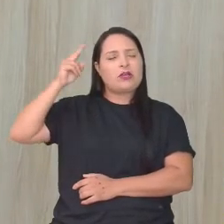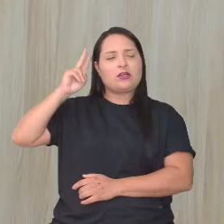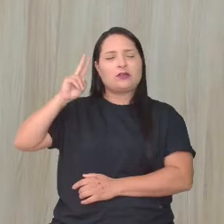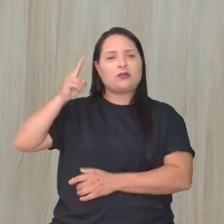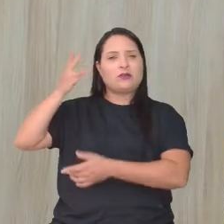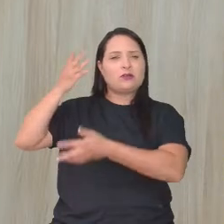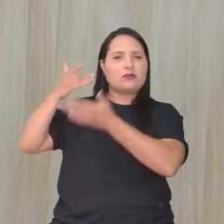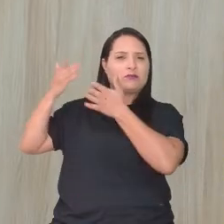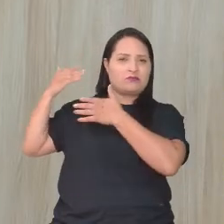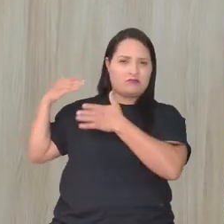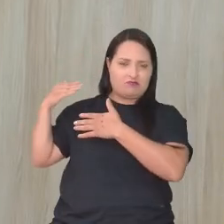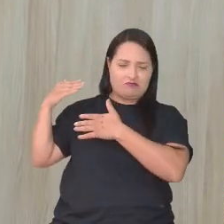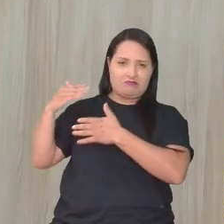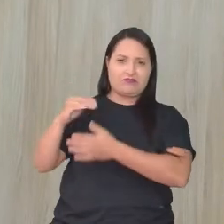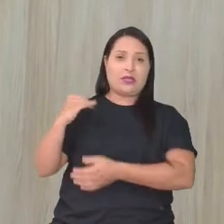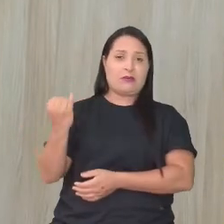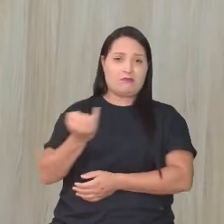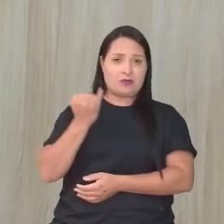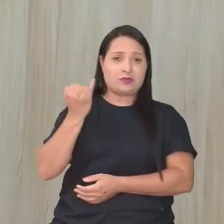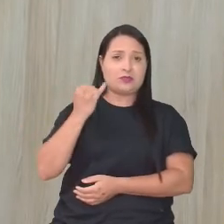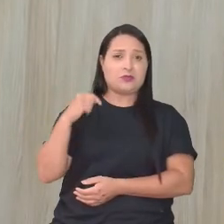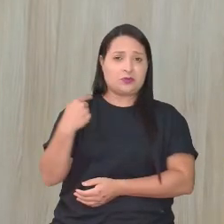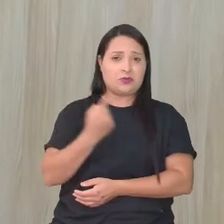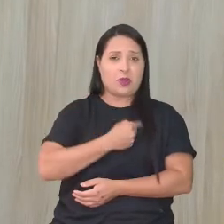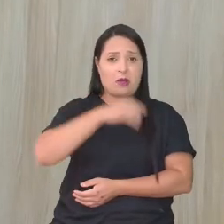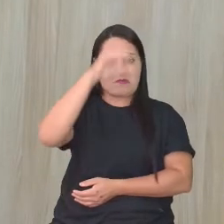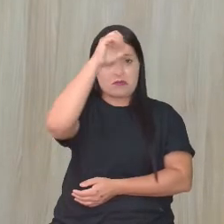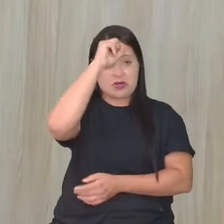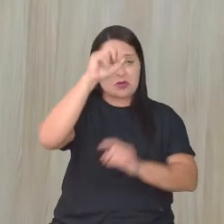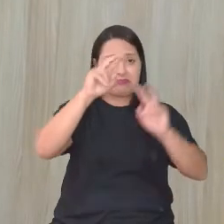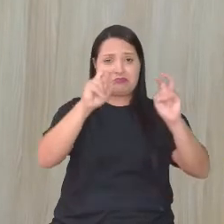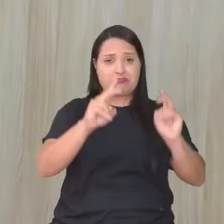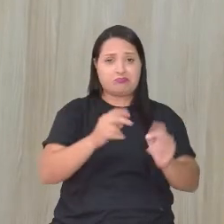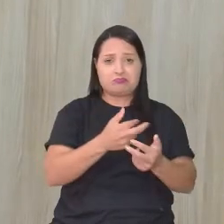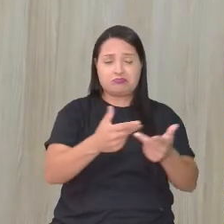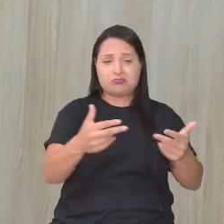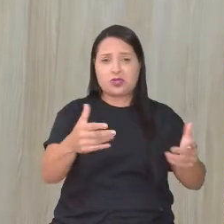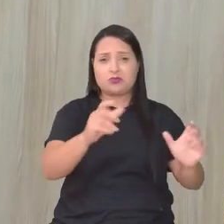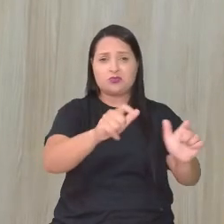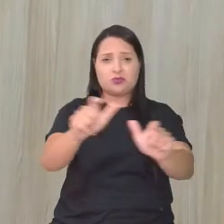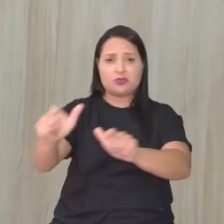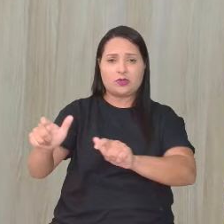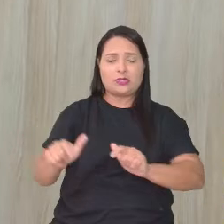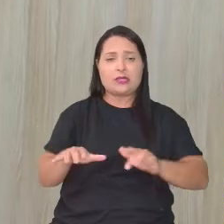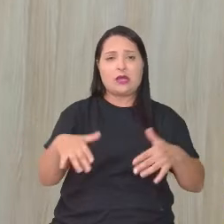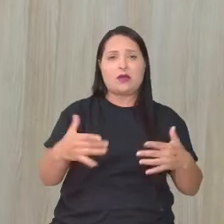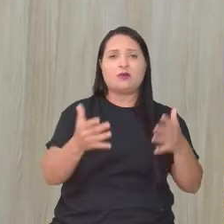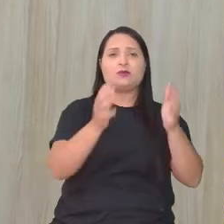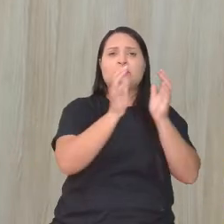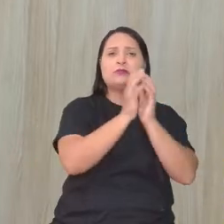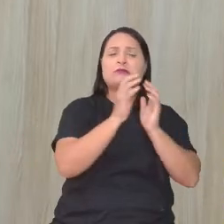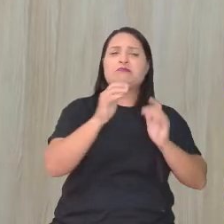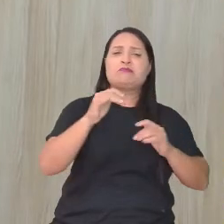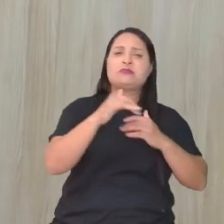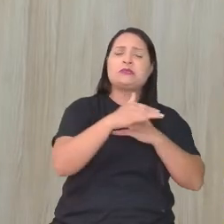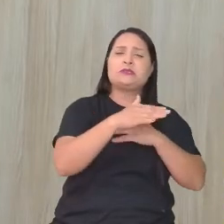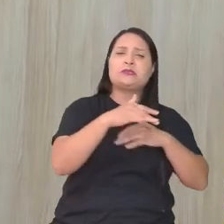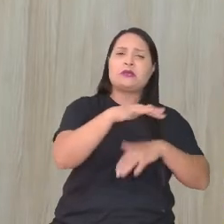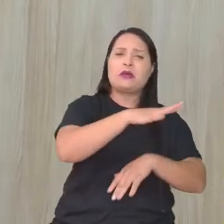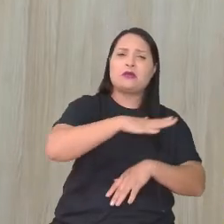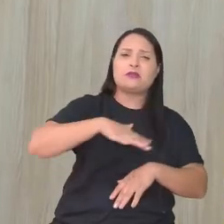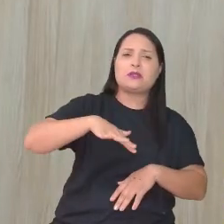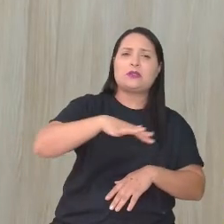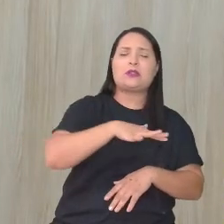é muito importante a gente entender esses lugares e falando aqui da nossa cidade, né, e desse período aí,